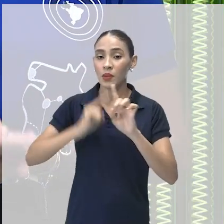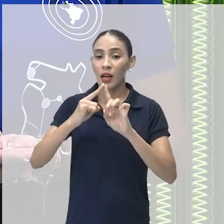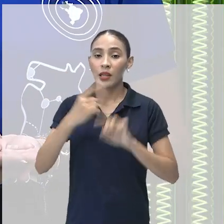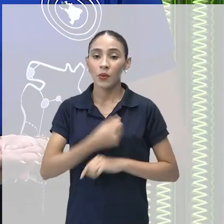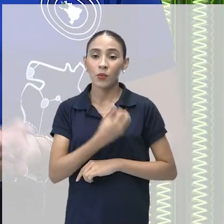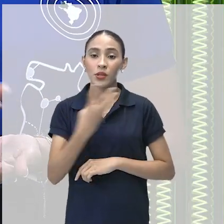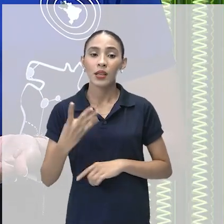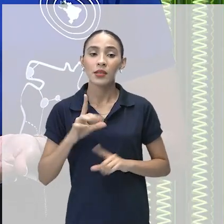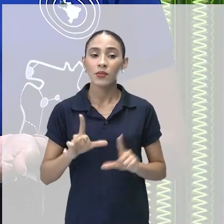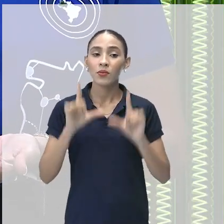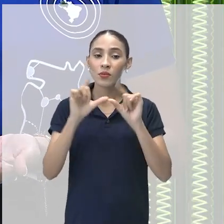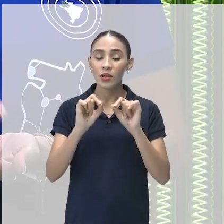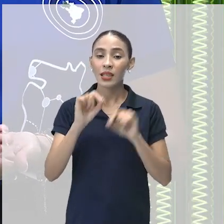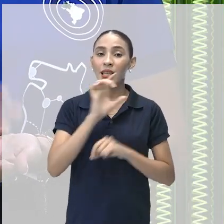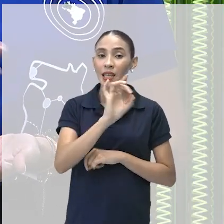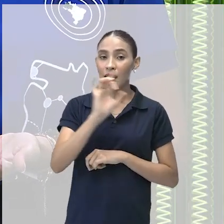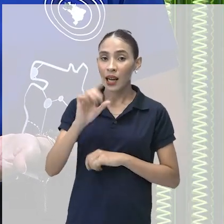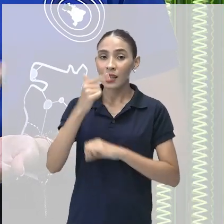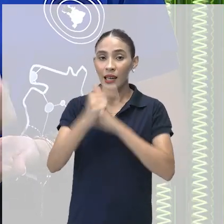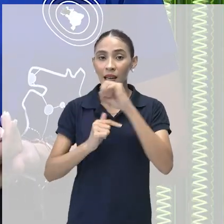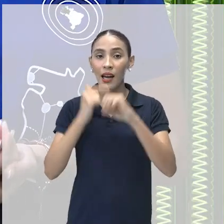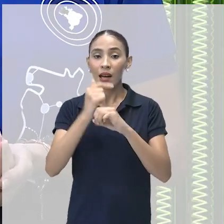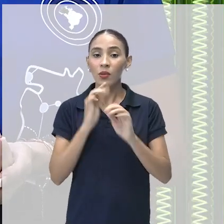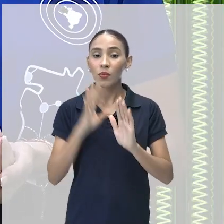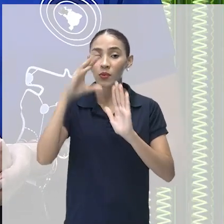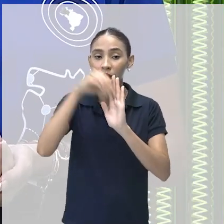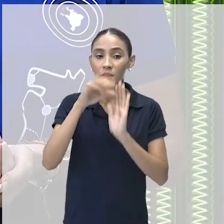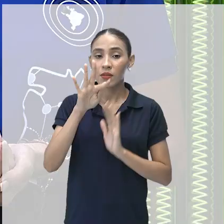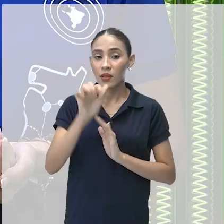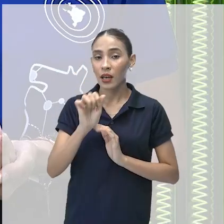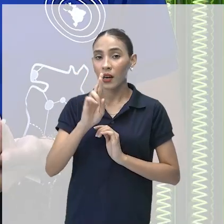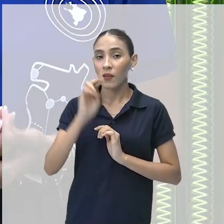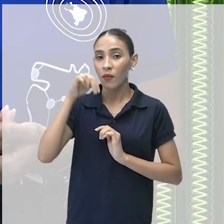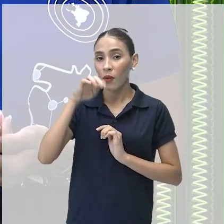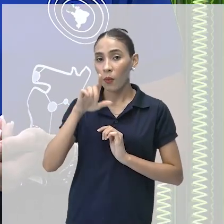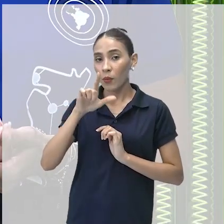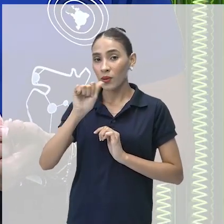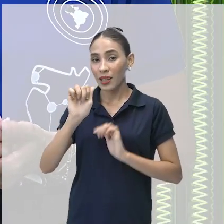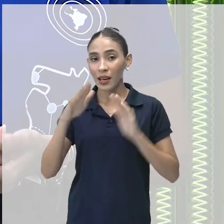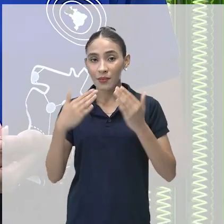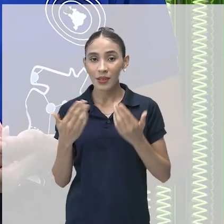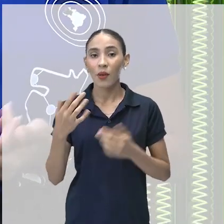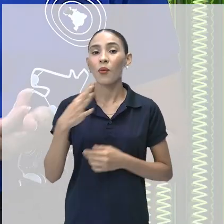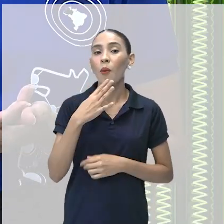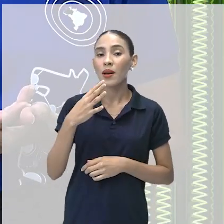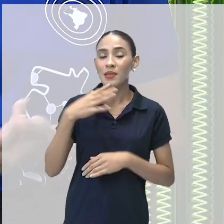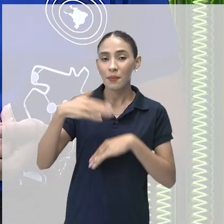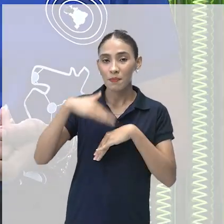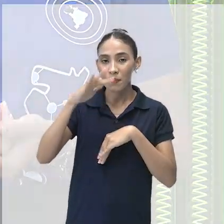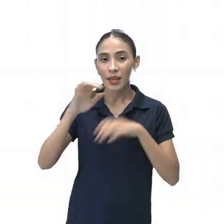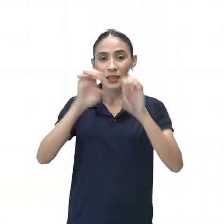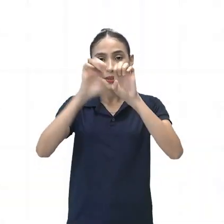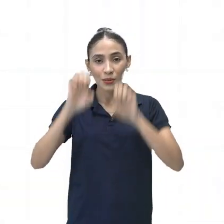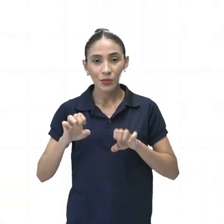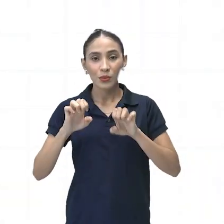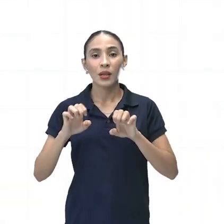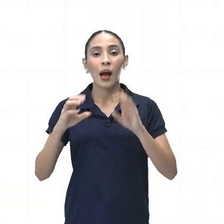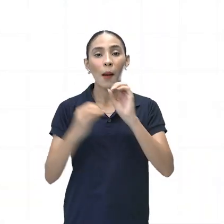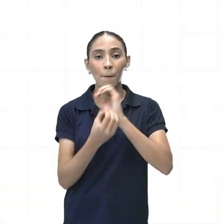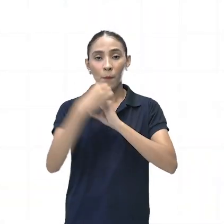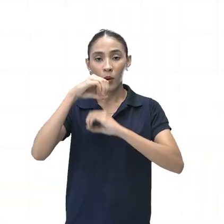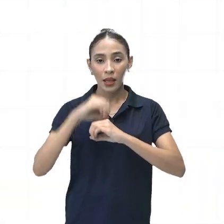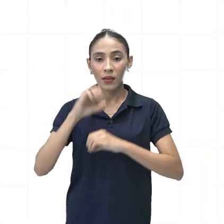pela quantidade de cada átomo presente na fórmula. Vamos conhecer um pouquinho mais sobre a estrutura de uma